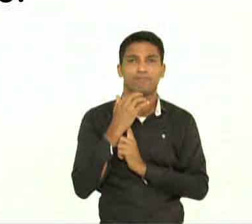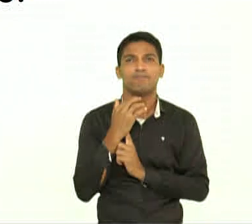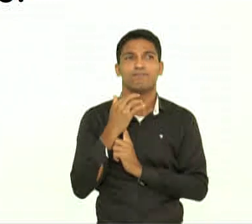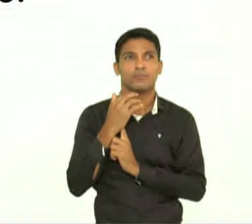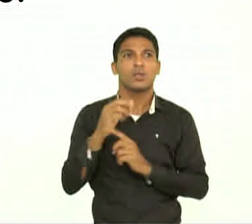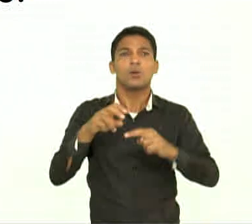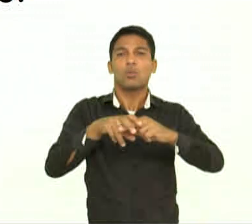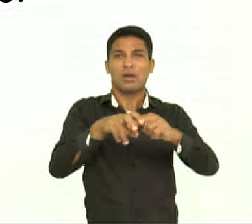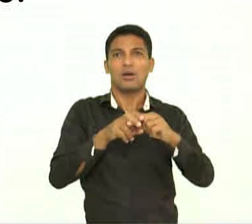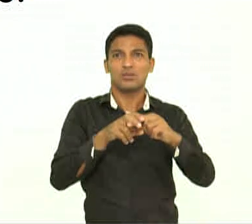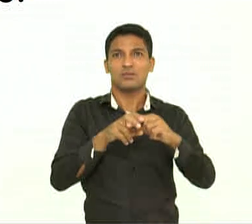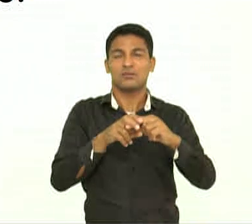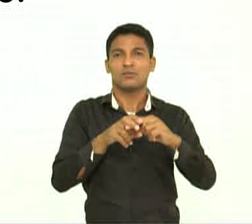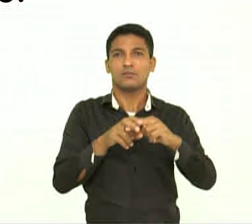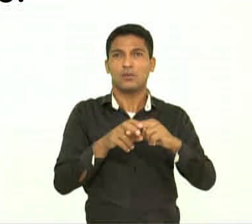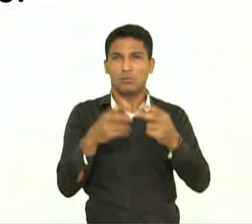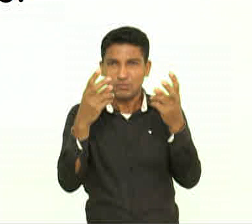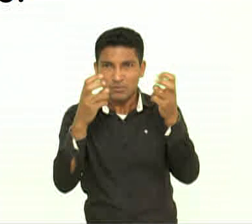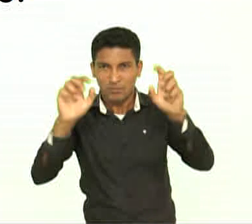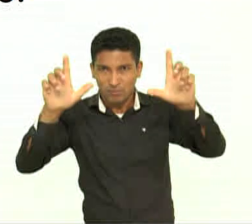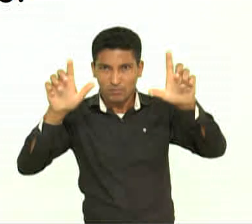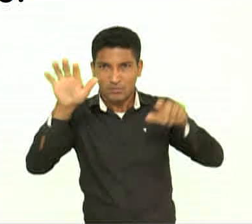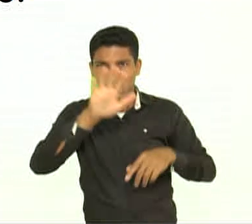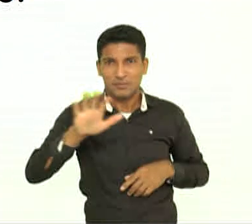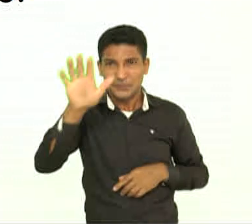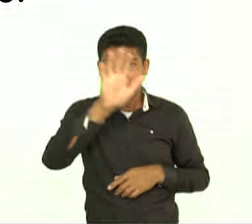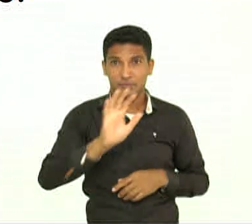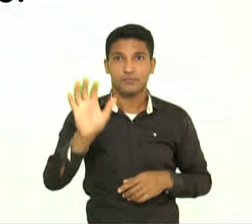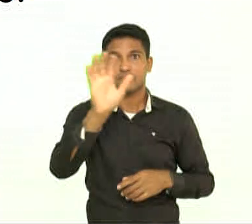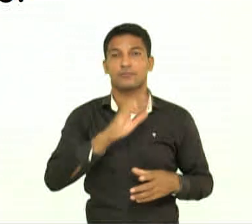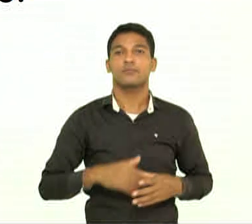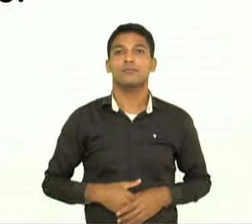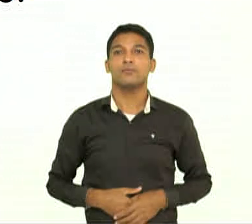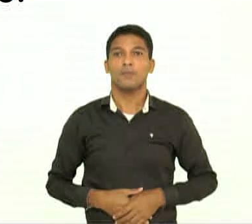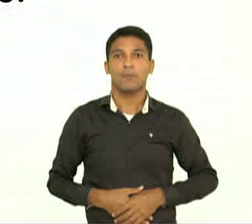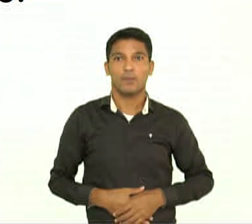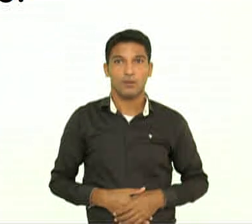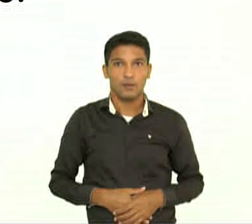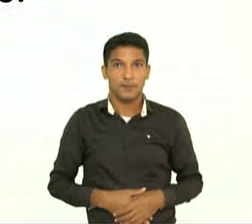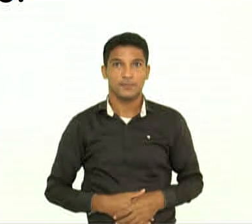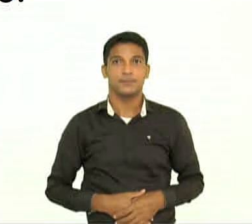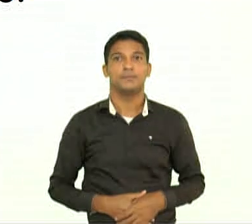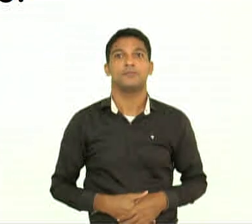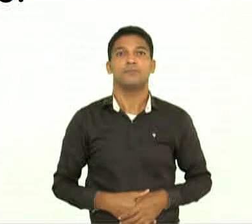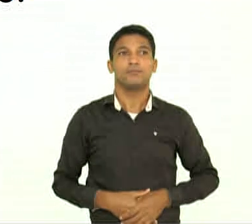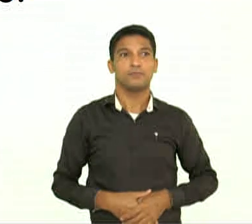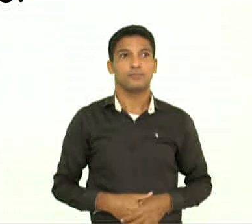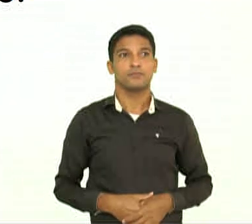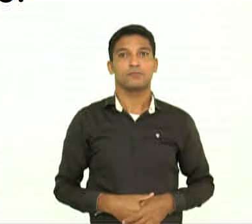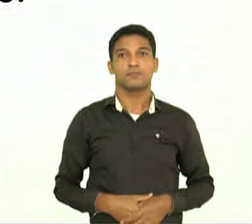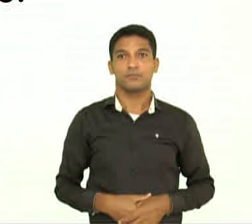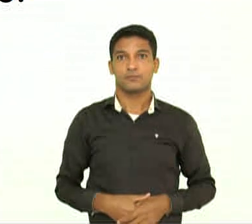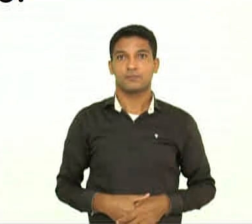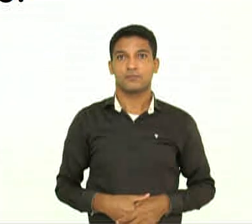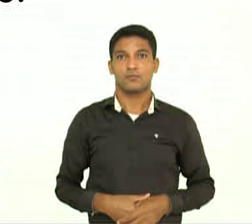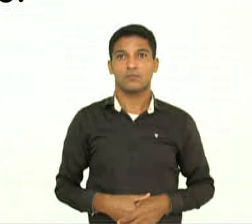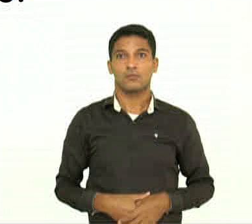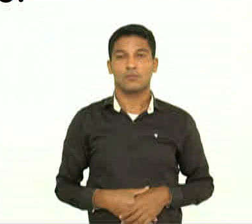E essa questão ambiental vem ganhando cada vez mais espaço, vem ganhando cada vez mais debates, isso é importante,